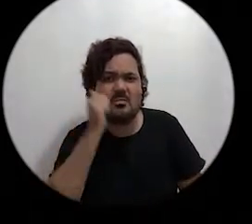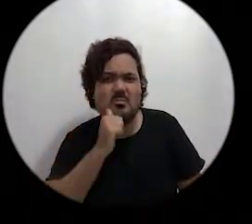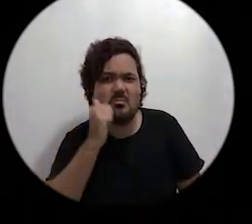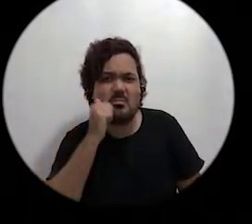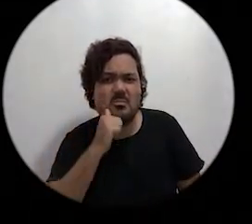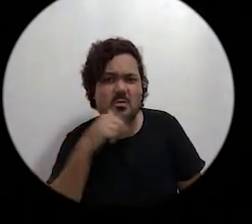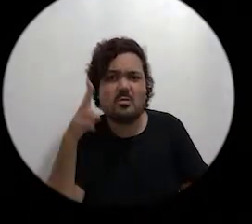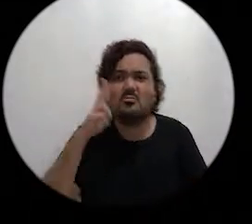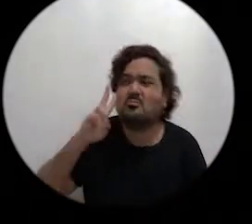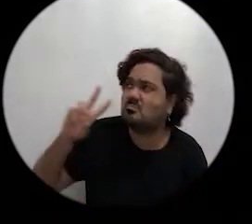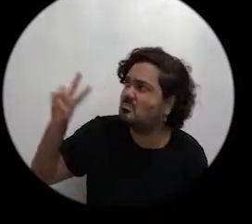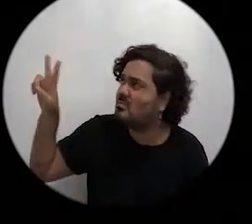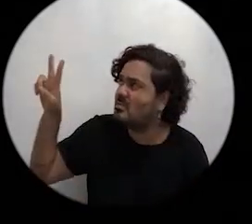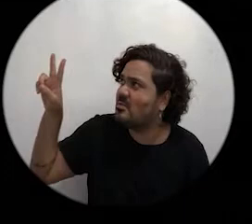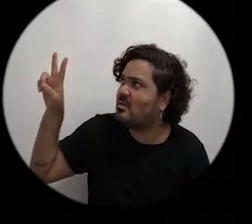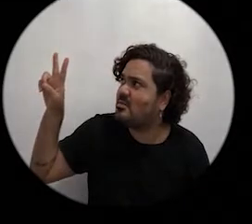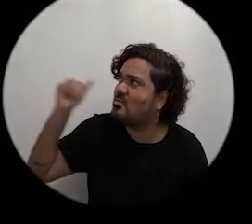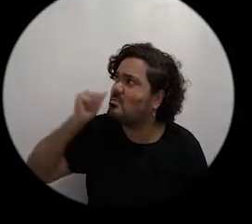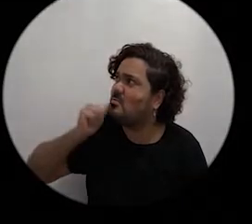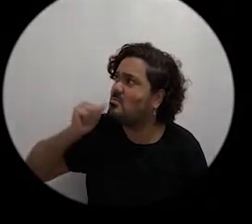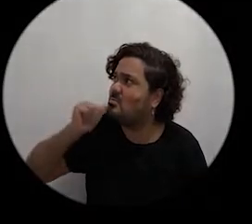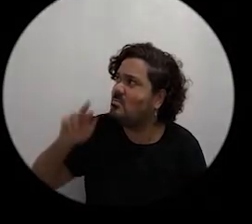mulher olhando outra mulher.